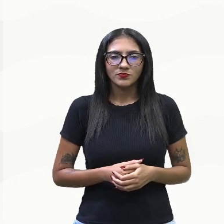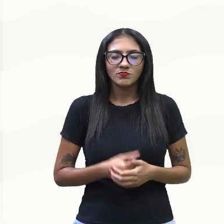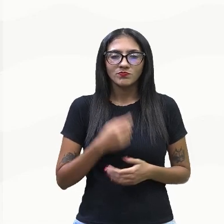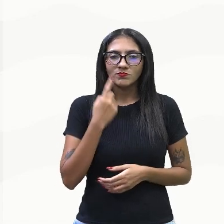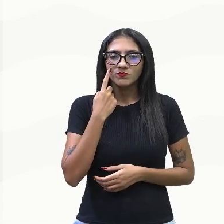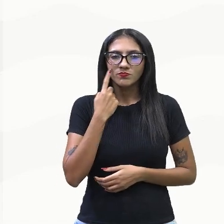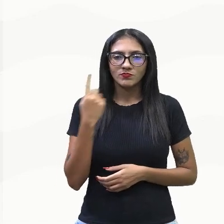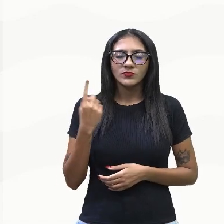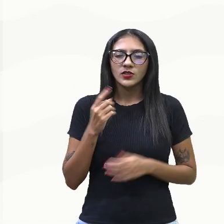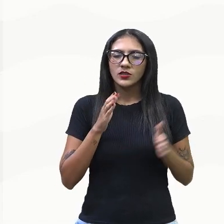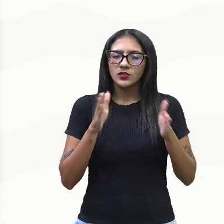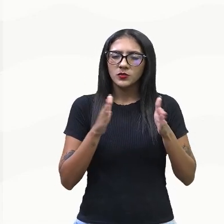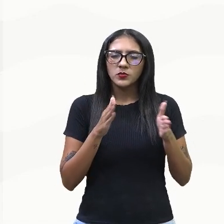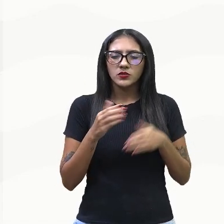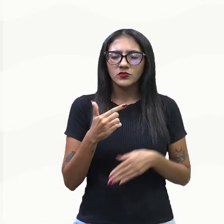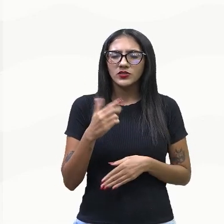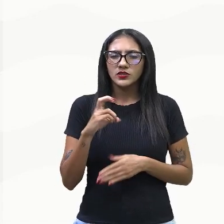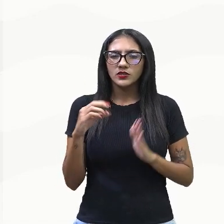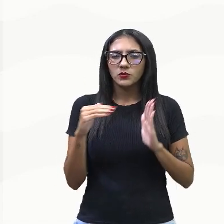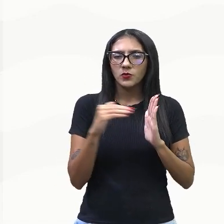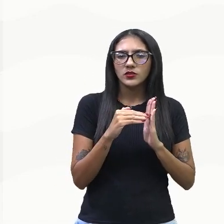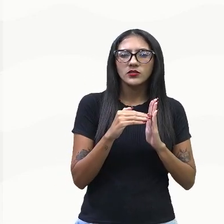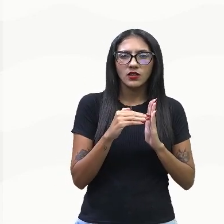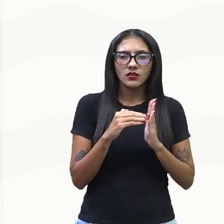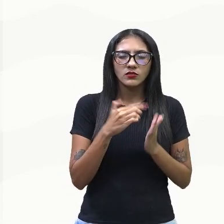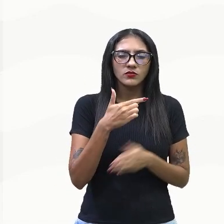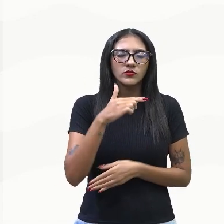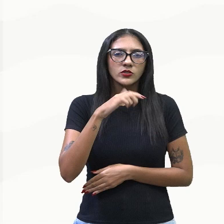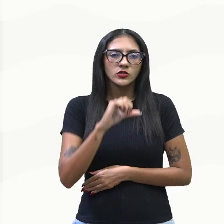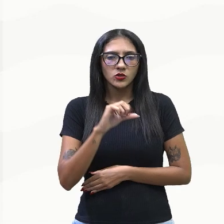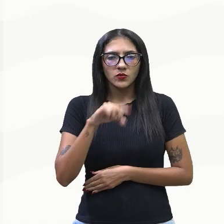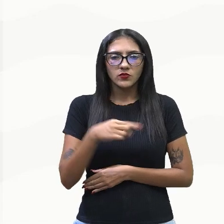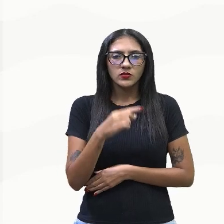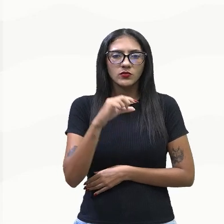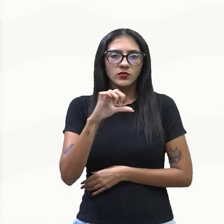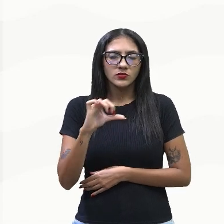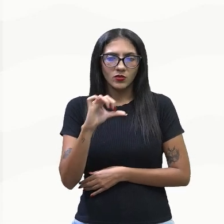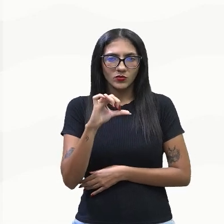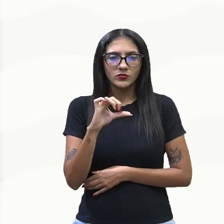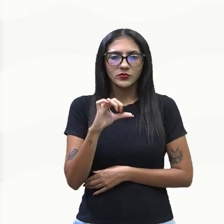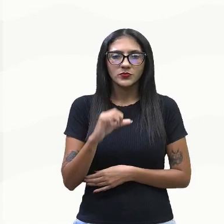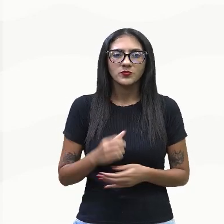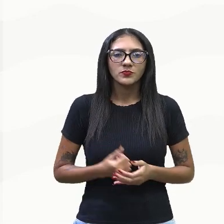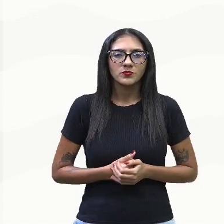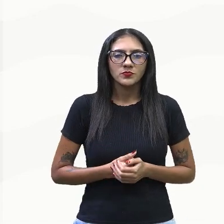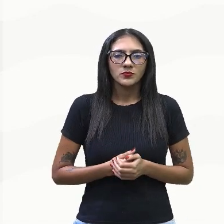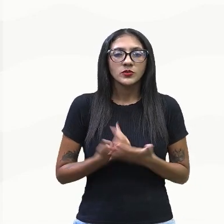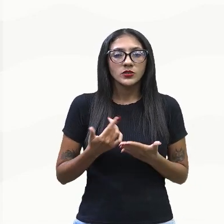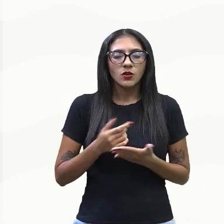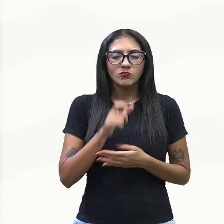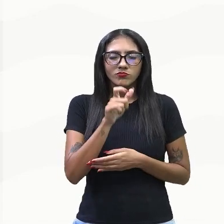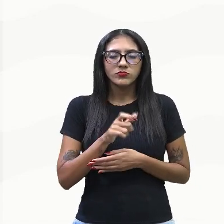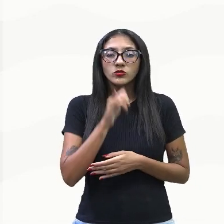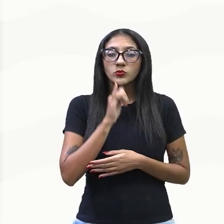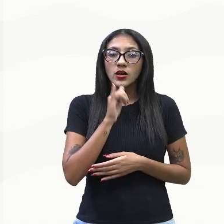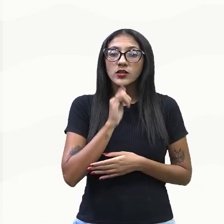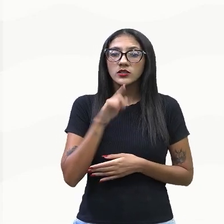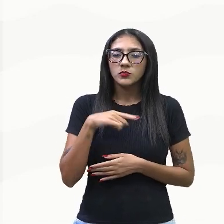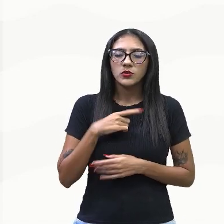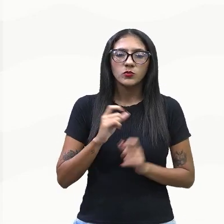deu 27,10. Está entre 25 até 29,9, então o Cauã está